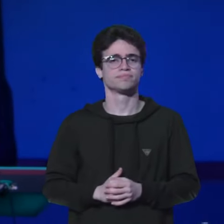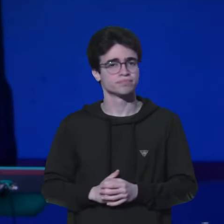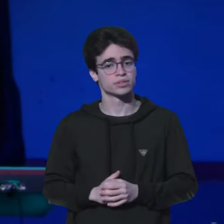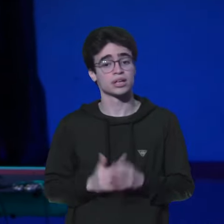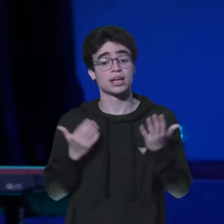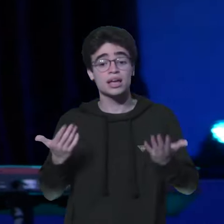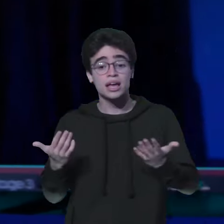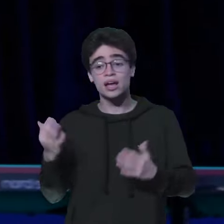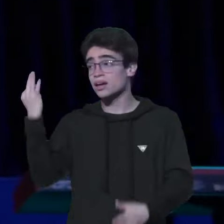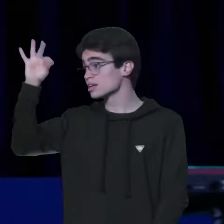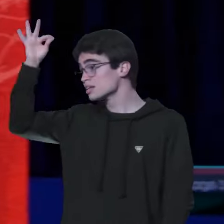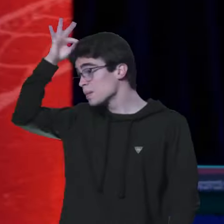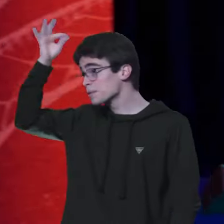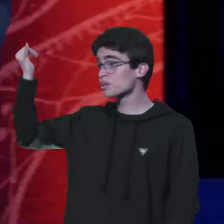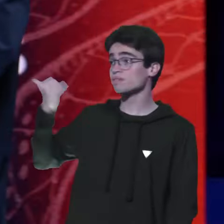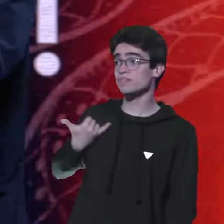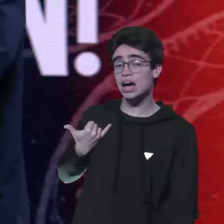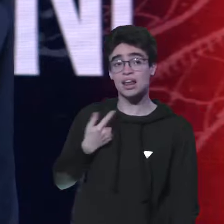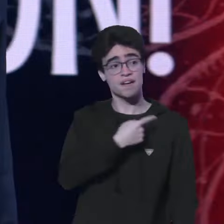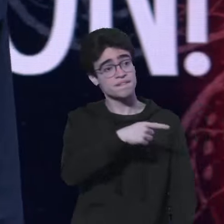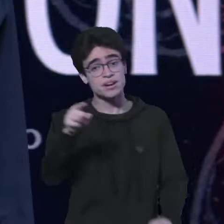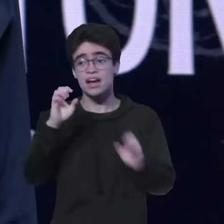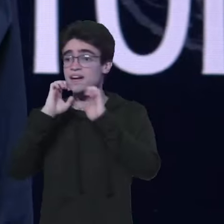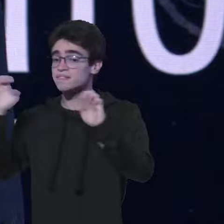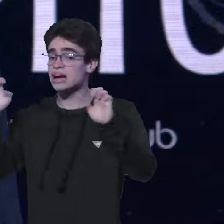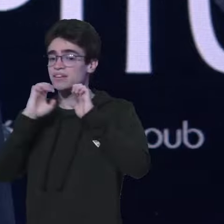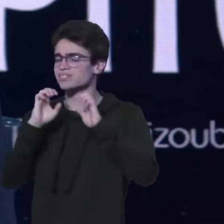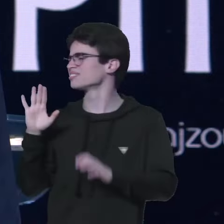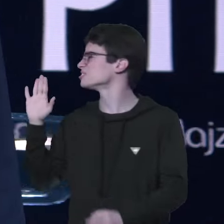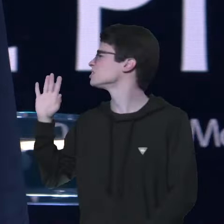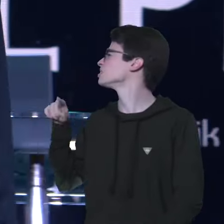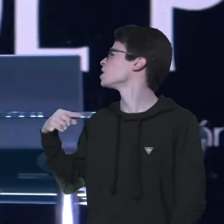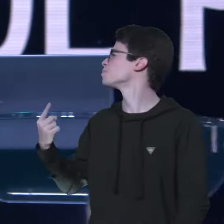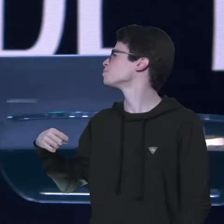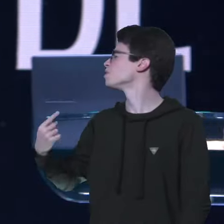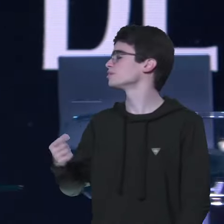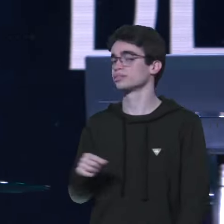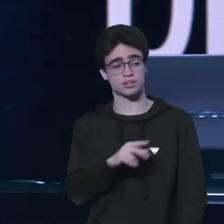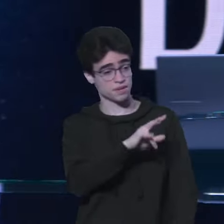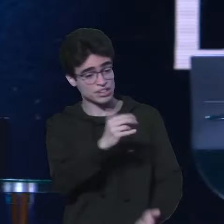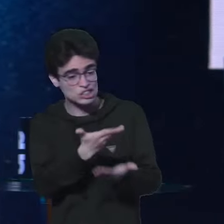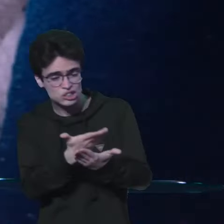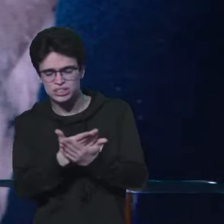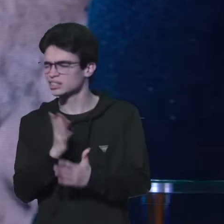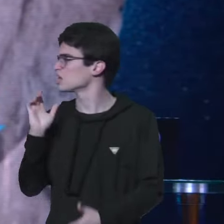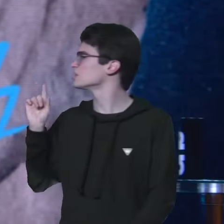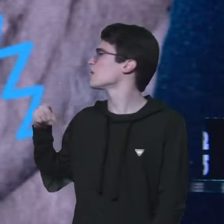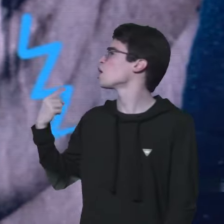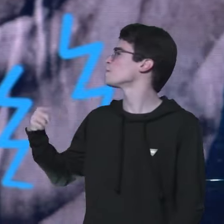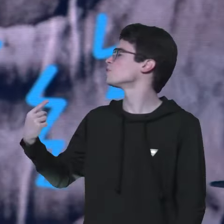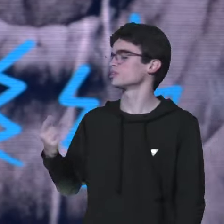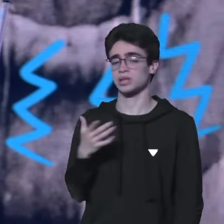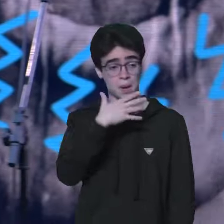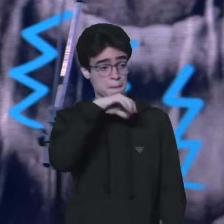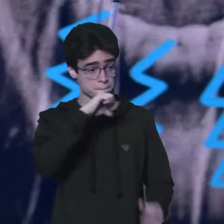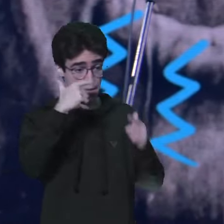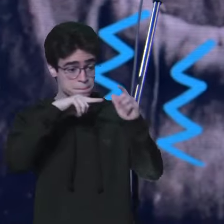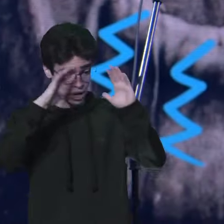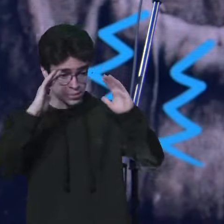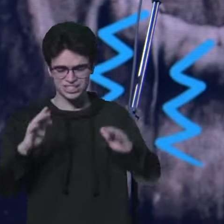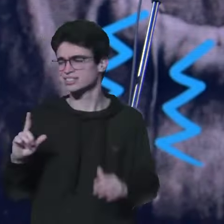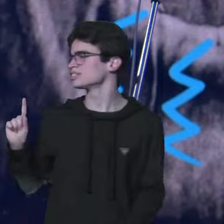E aí o Espírito Santo está falando para você, evangeliza o seu amigo, depois. Vai estudar, depois. Obedece o seu pai,